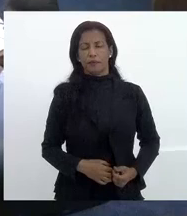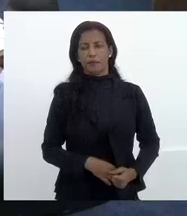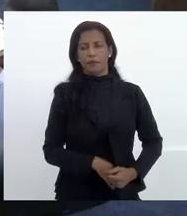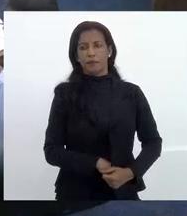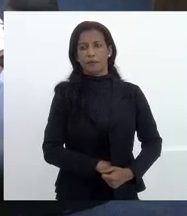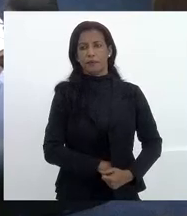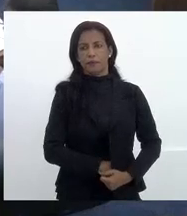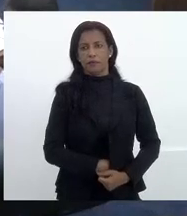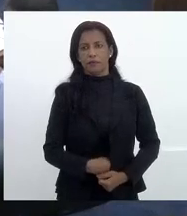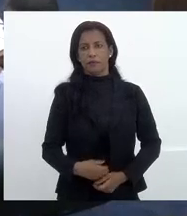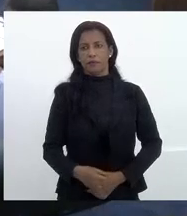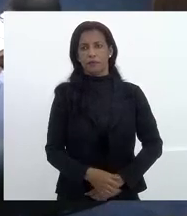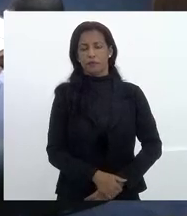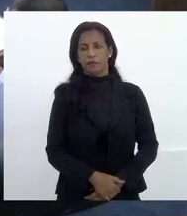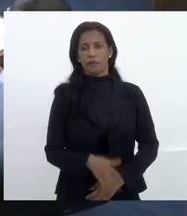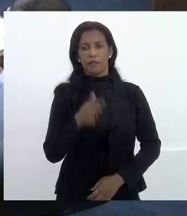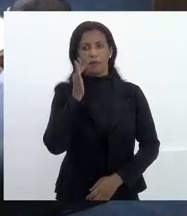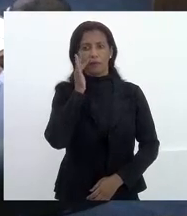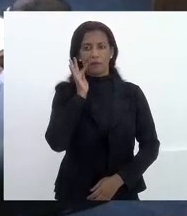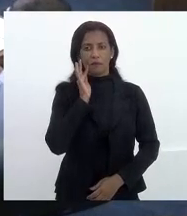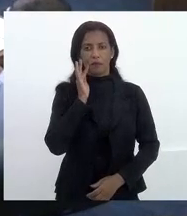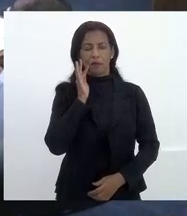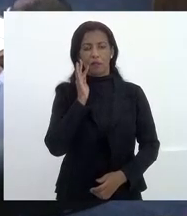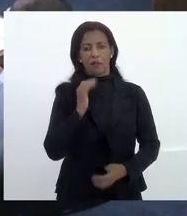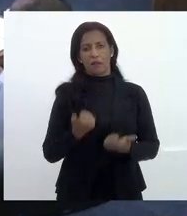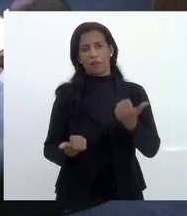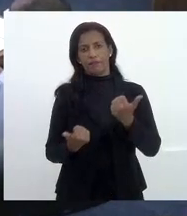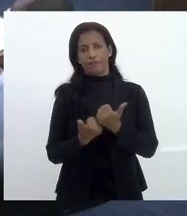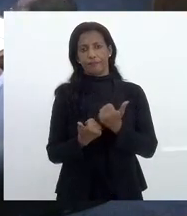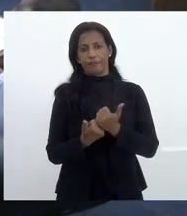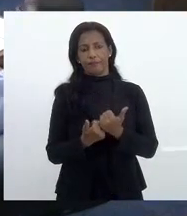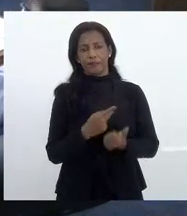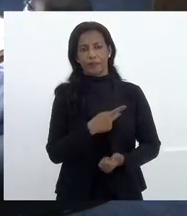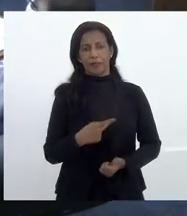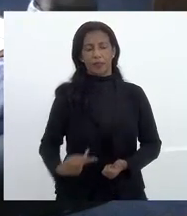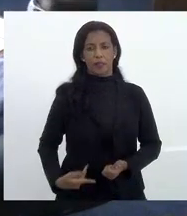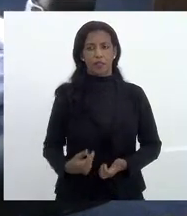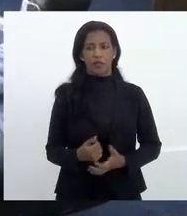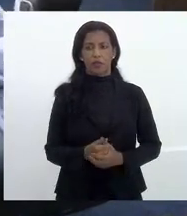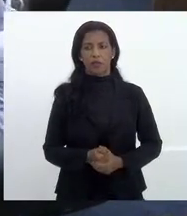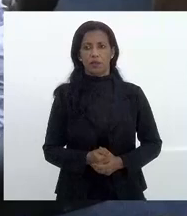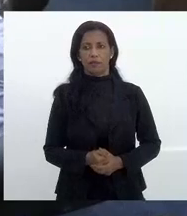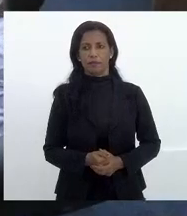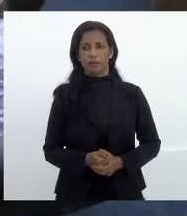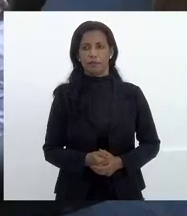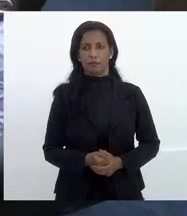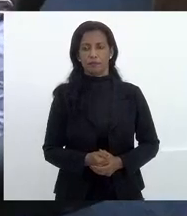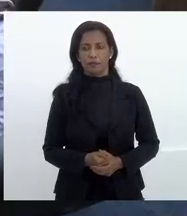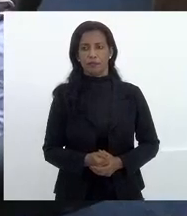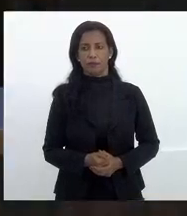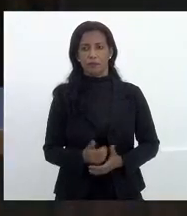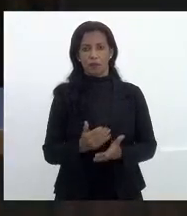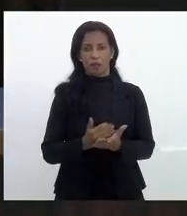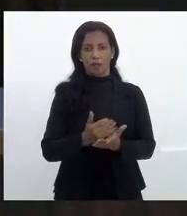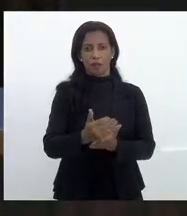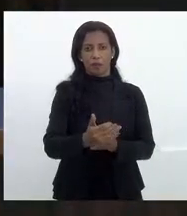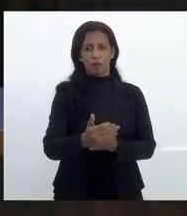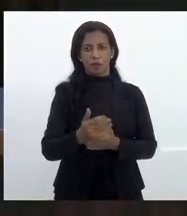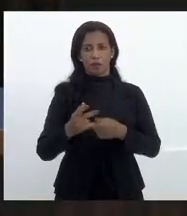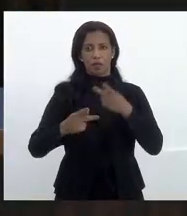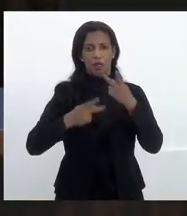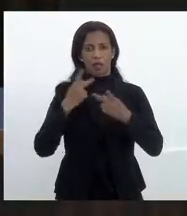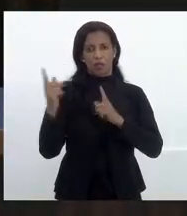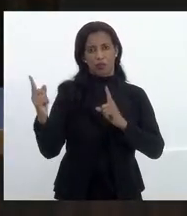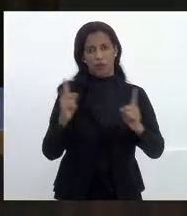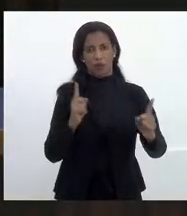passa a palavra Deputado Flávio serafini vice-presidente da comissão de servidores públicos da Assembleia Legislativa para dar início às